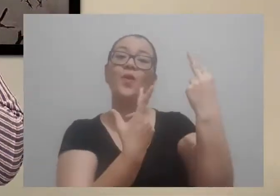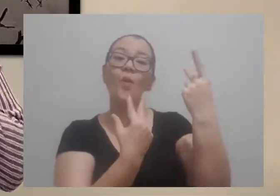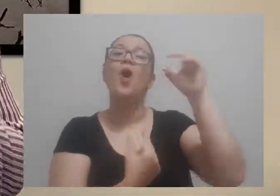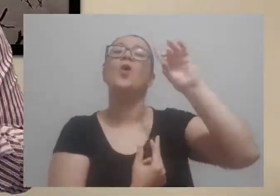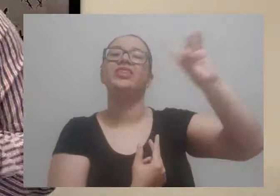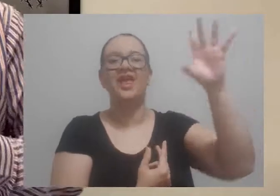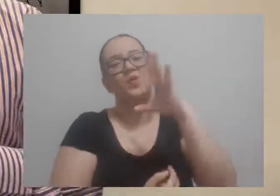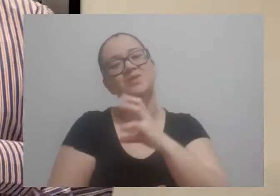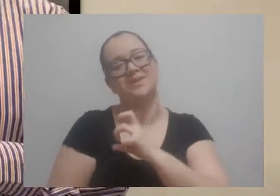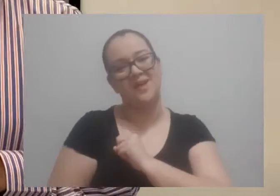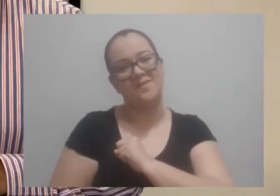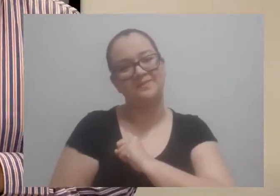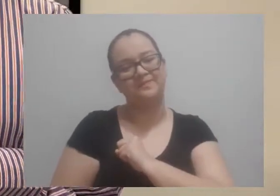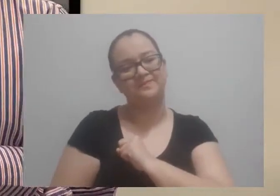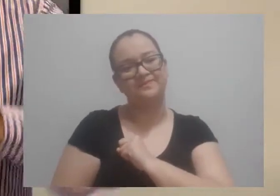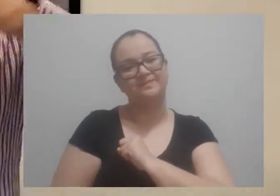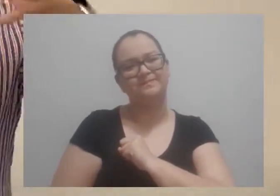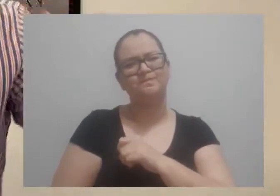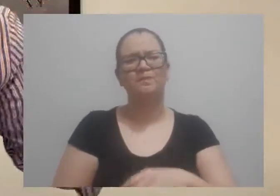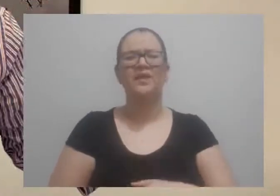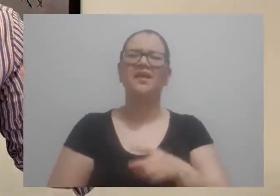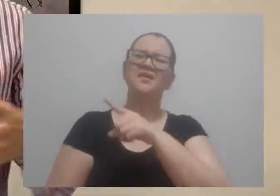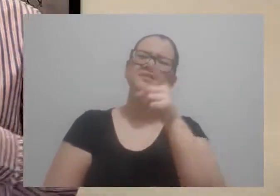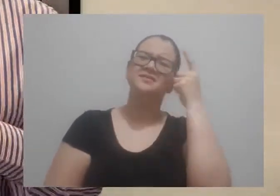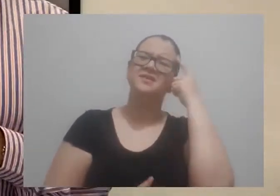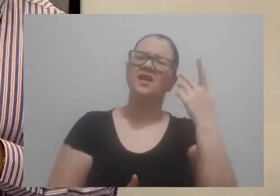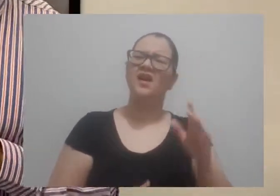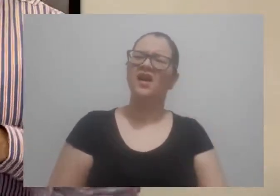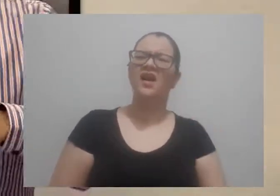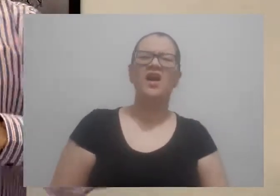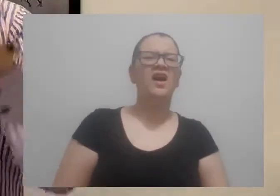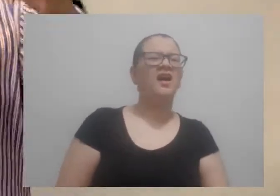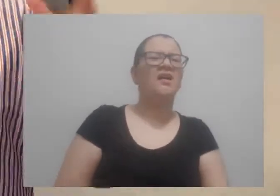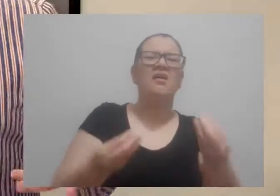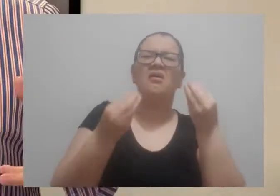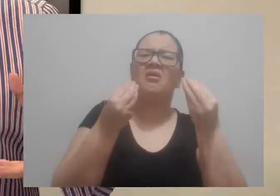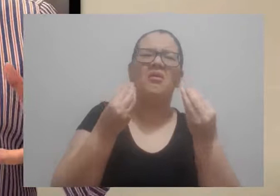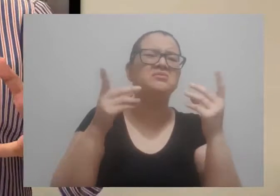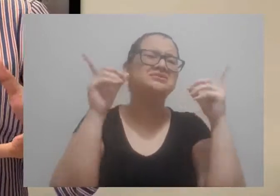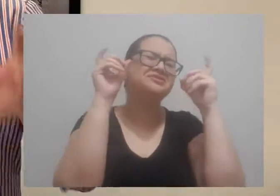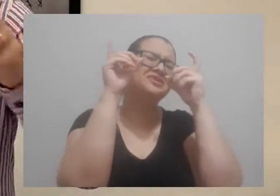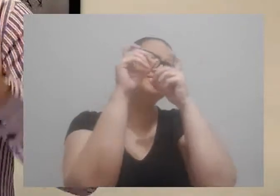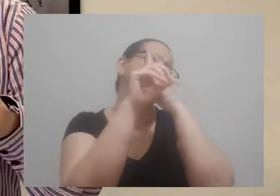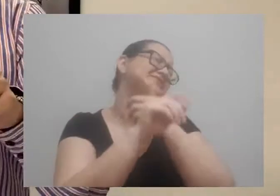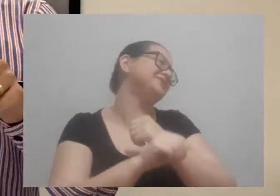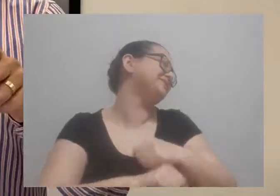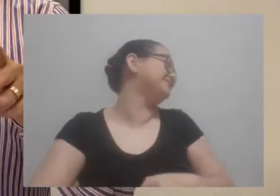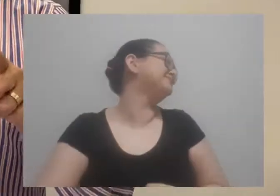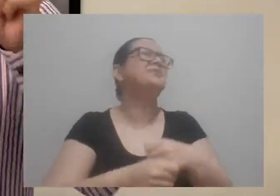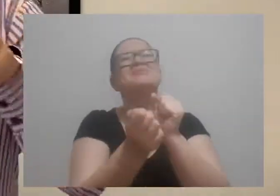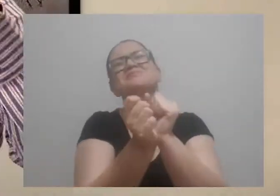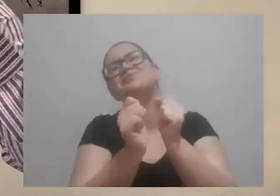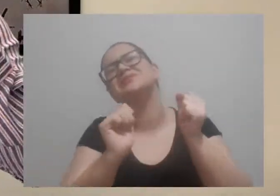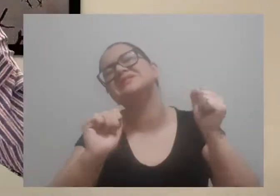pensar, mas isso é muito difícil. É uma situação extremamente impossível, isso é impraticável. Sim,